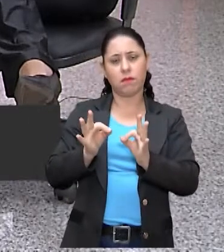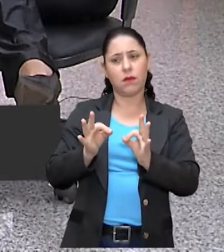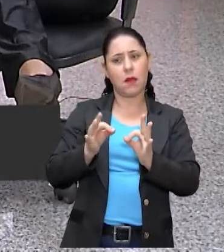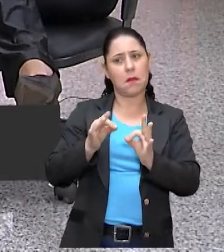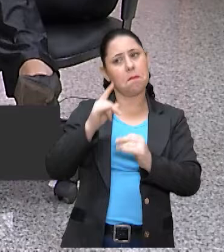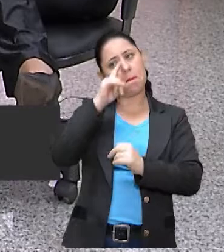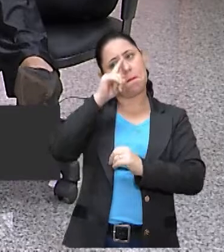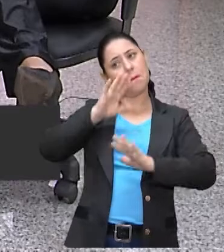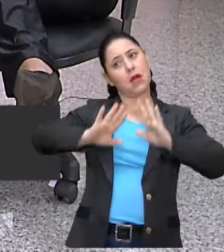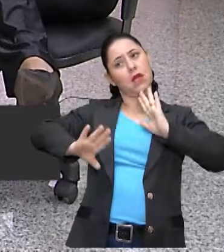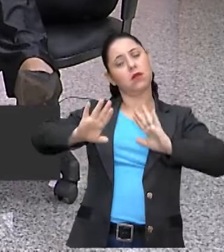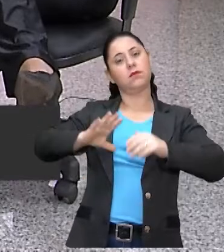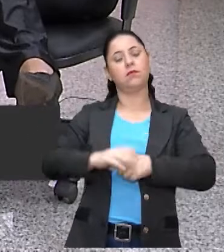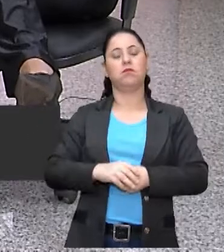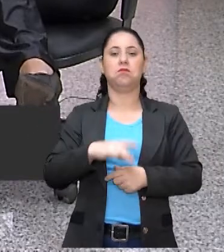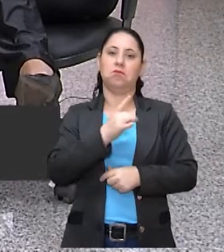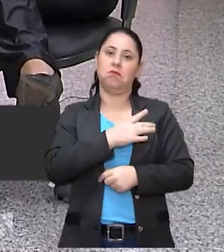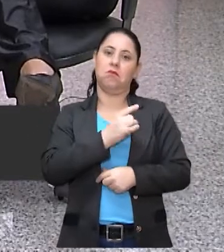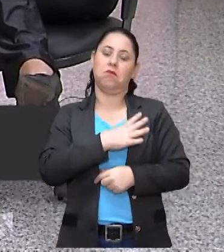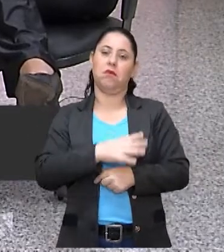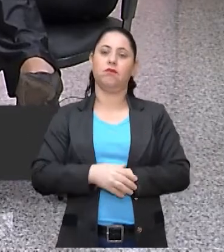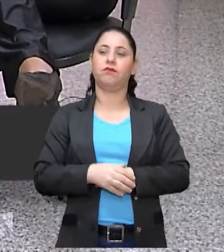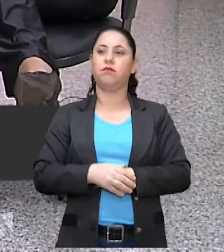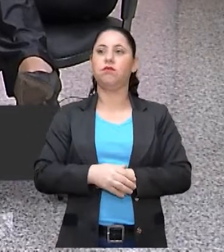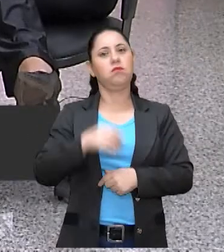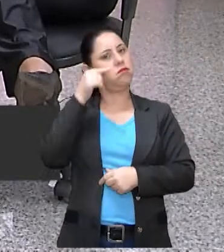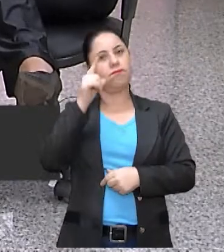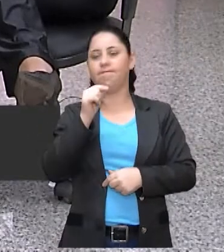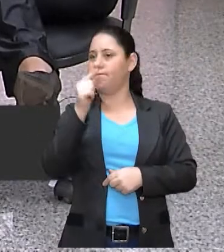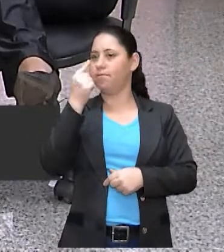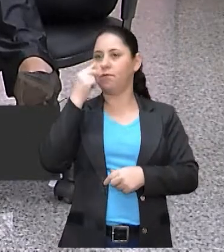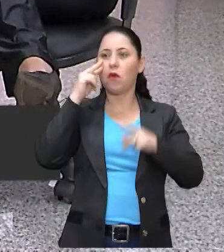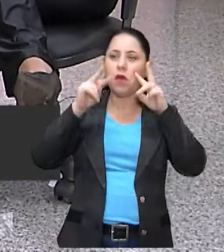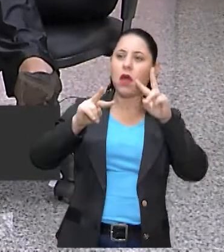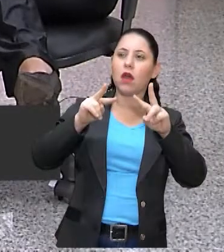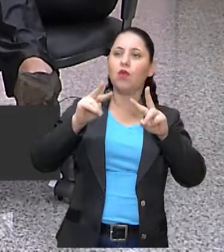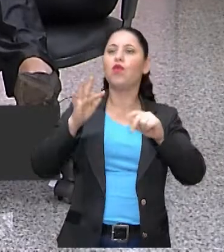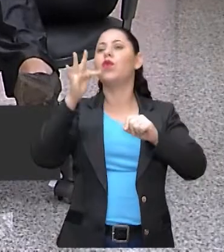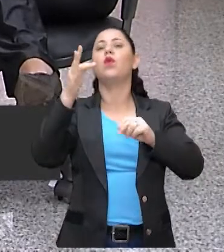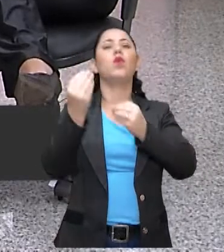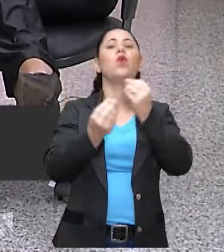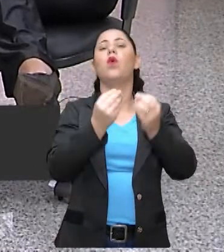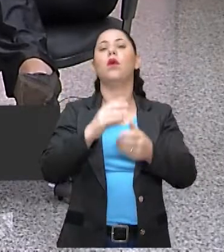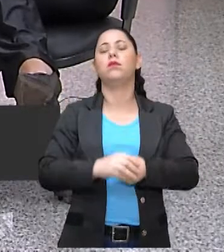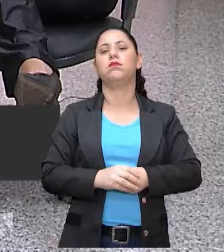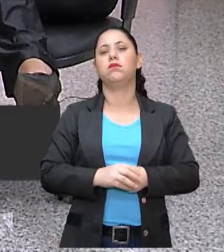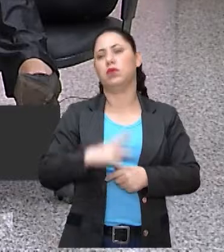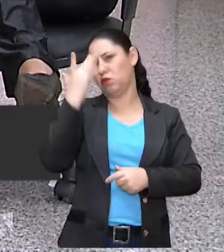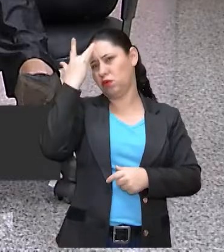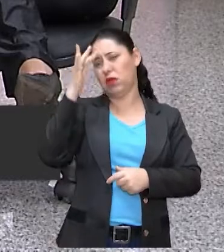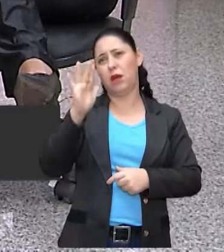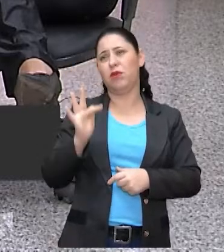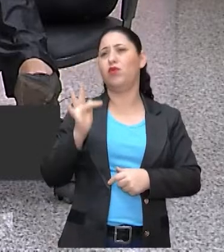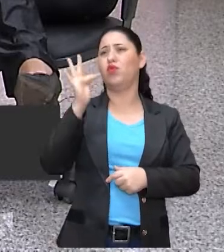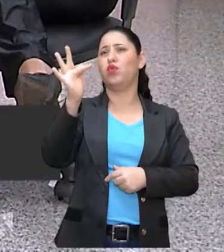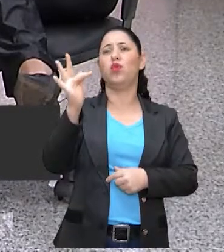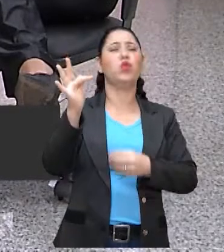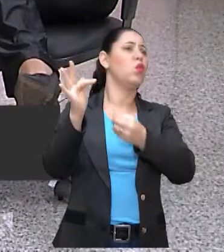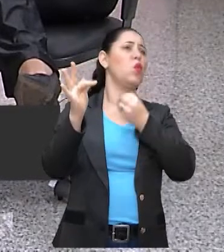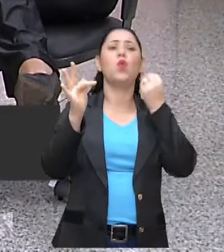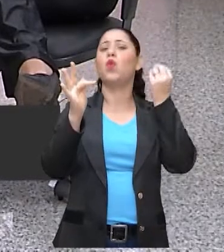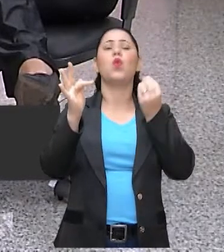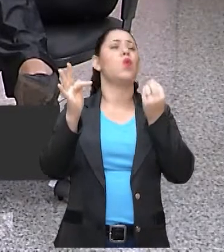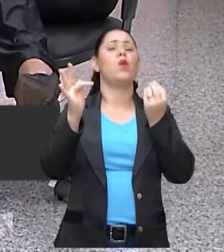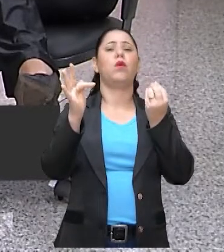né, Karine? Como é que a gente não consegue ainda ver como é que vai ficar lá na frente, né? Uma projeção, né? A gente não consegue